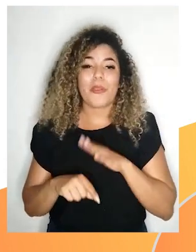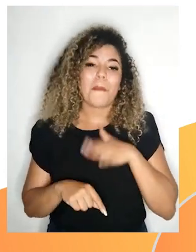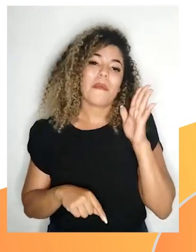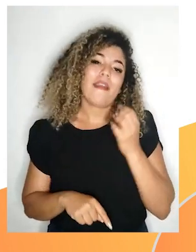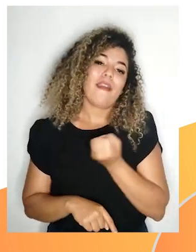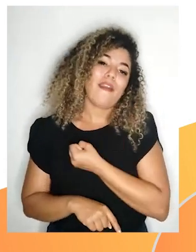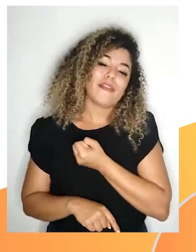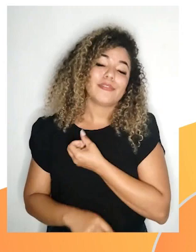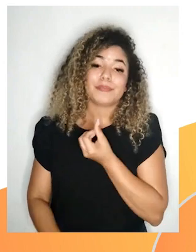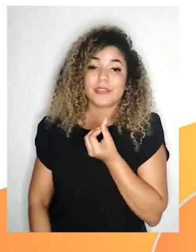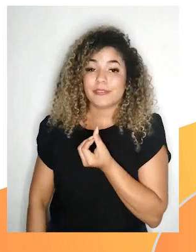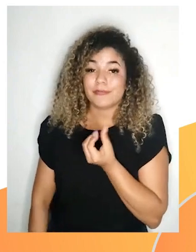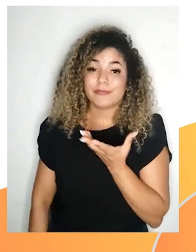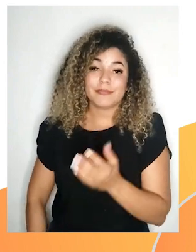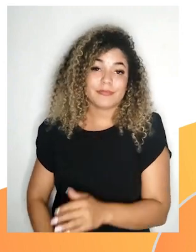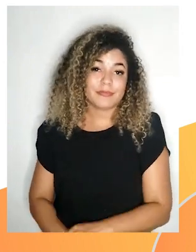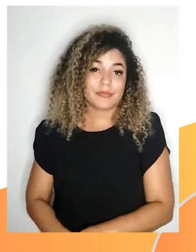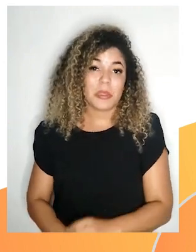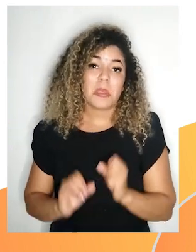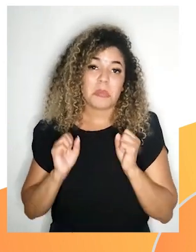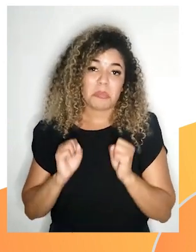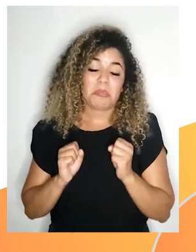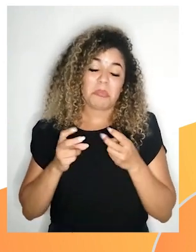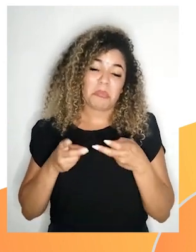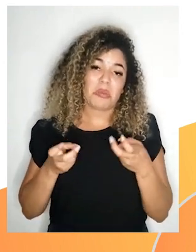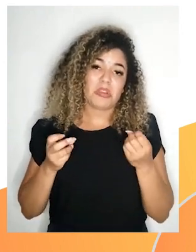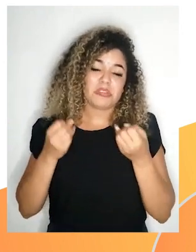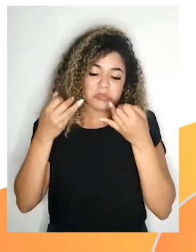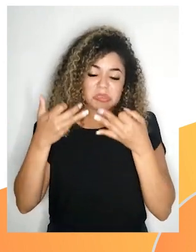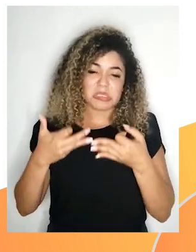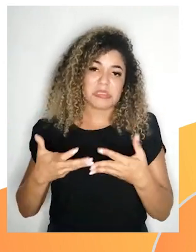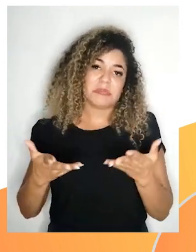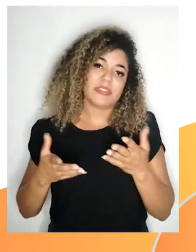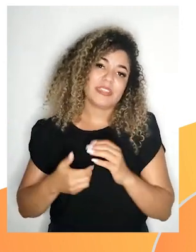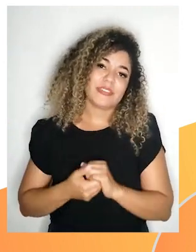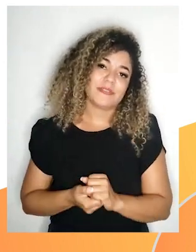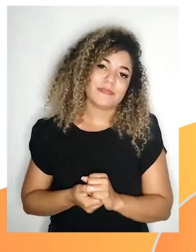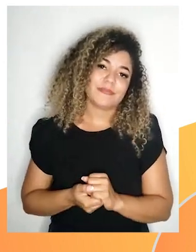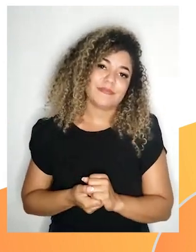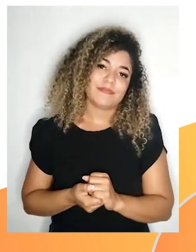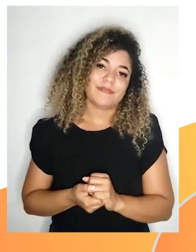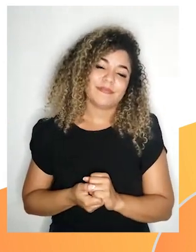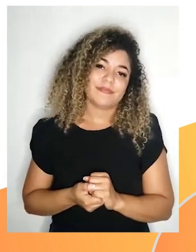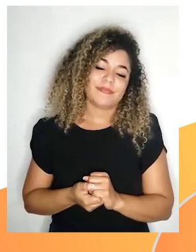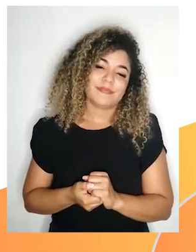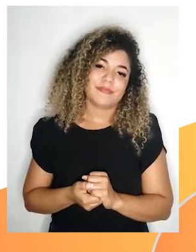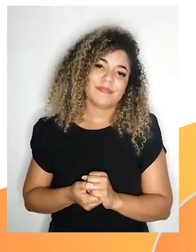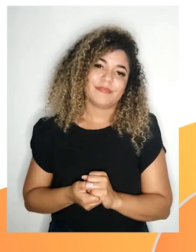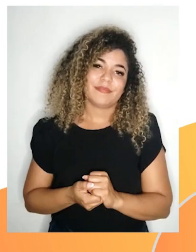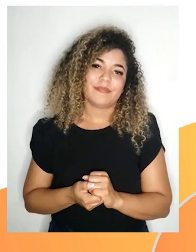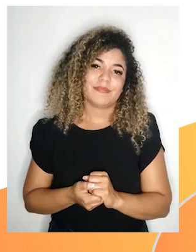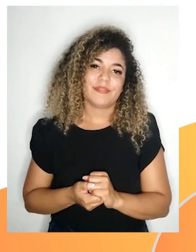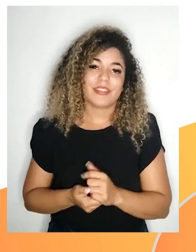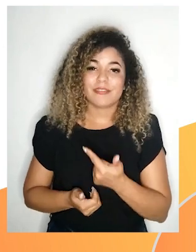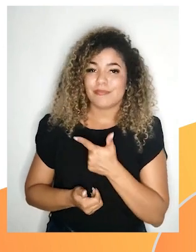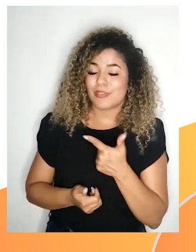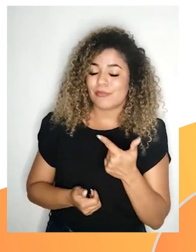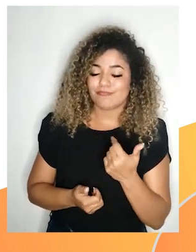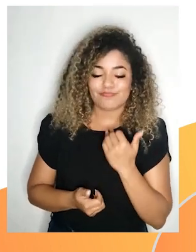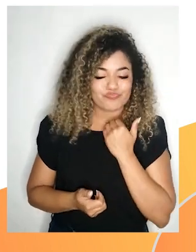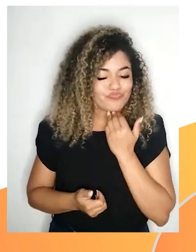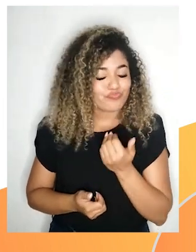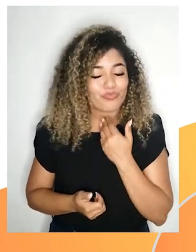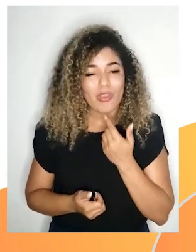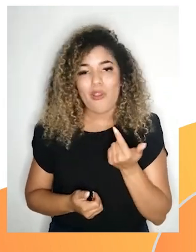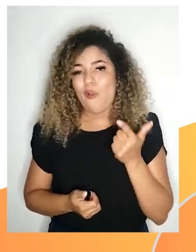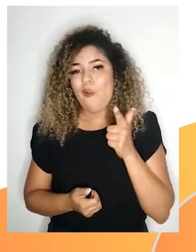aqui é 6. E aí você pode justificar com isso, né? Já que aqui não tem como sair